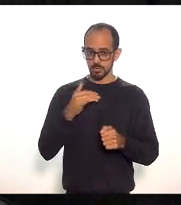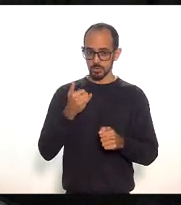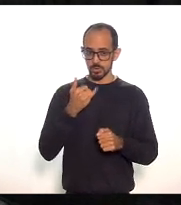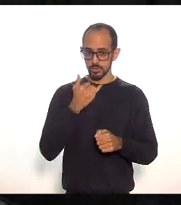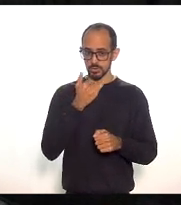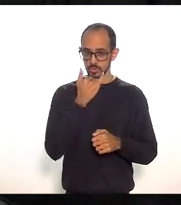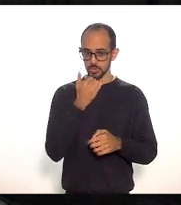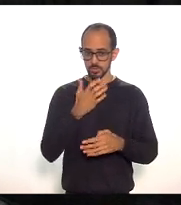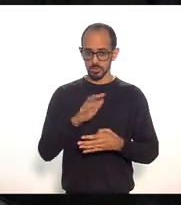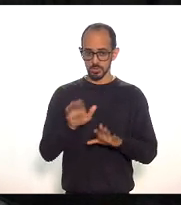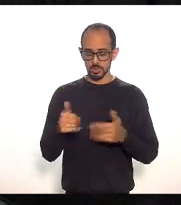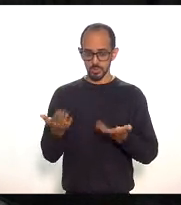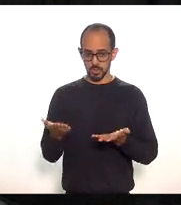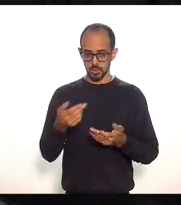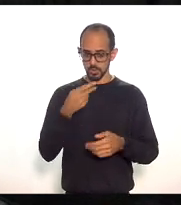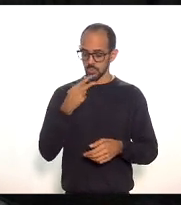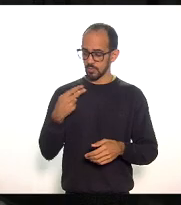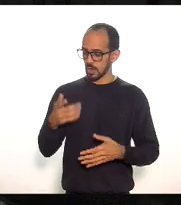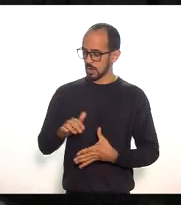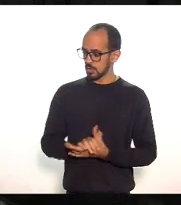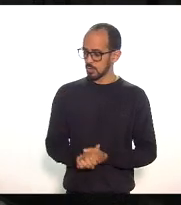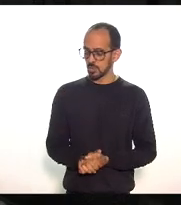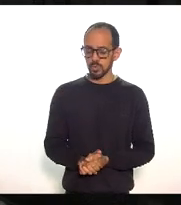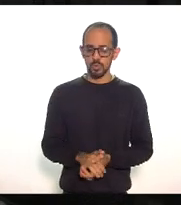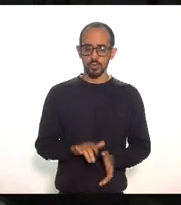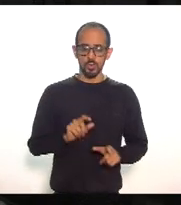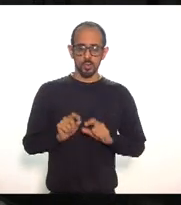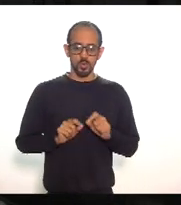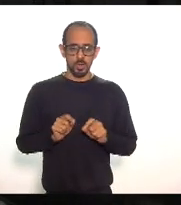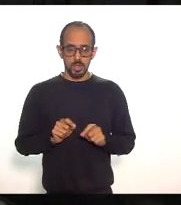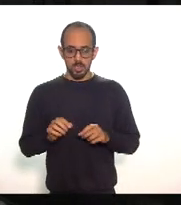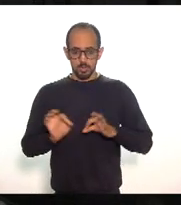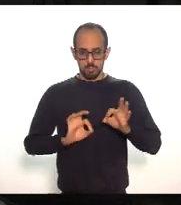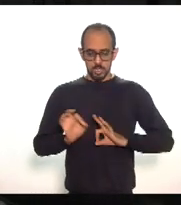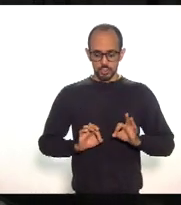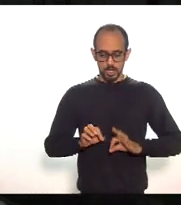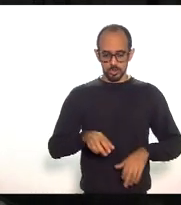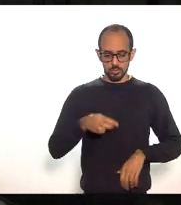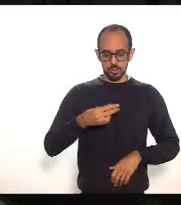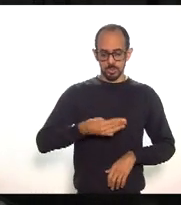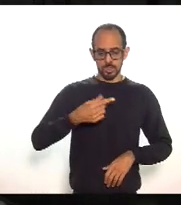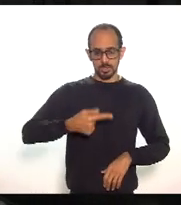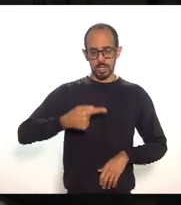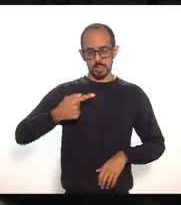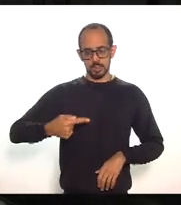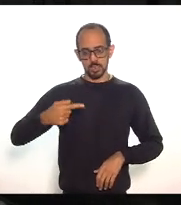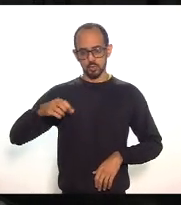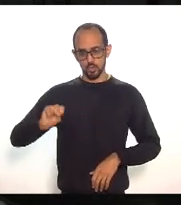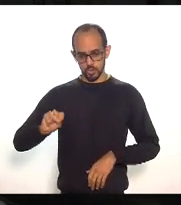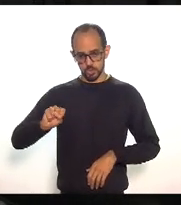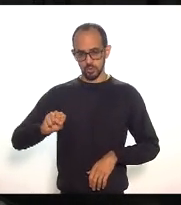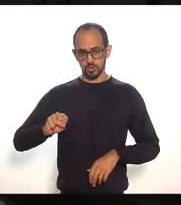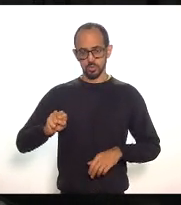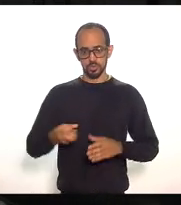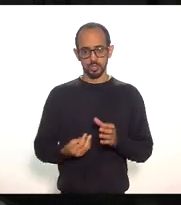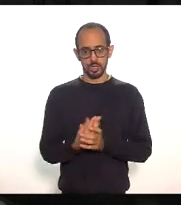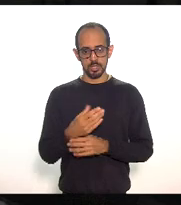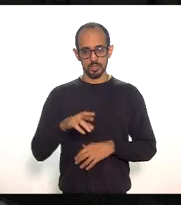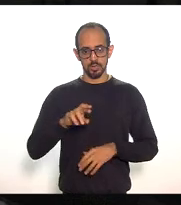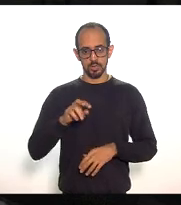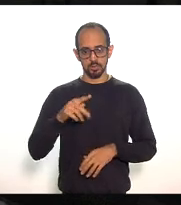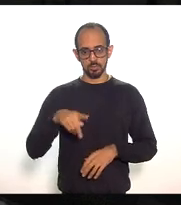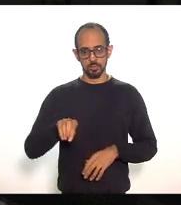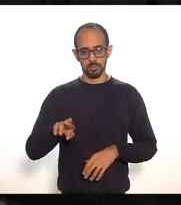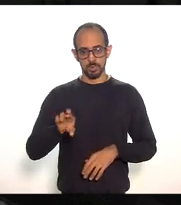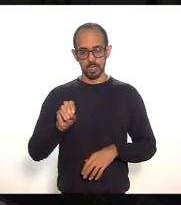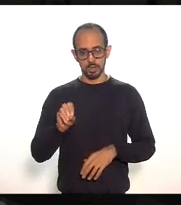aberto. Então, como eu dizia, senhor presidente, o projeto 3778, de autoria do deputado Pedro Ricardo, eu